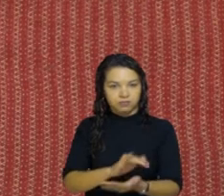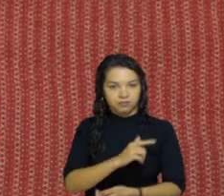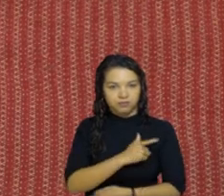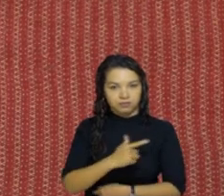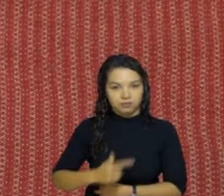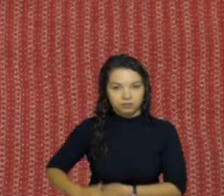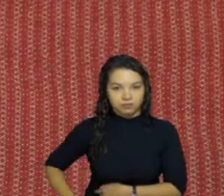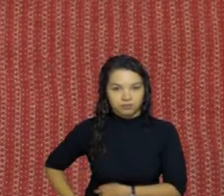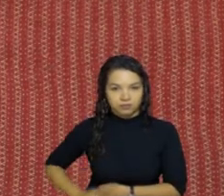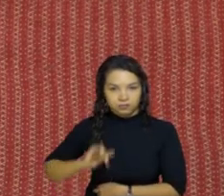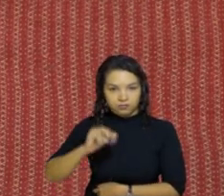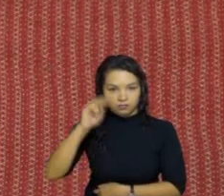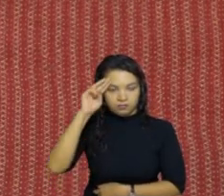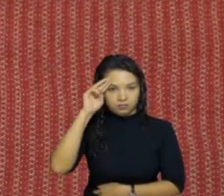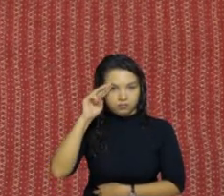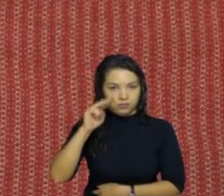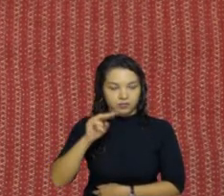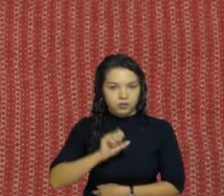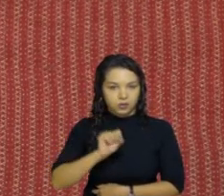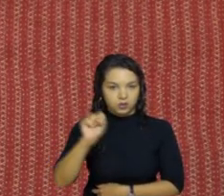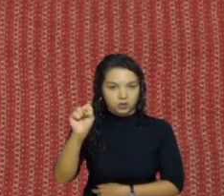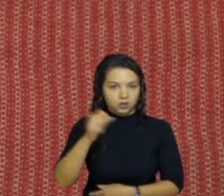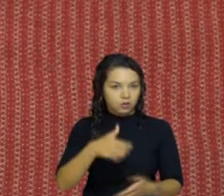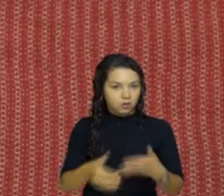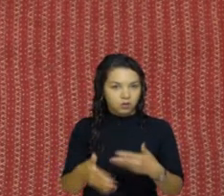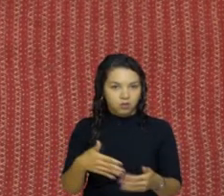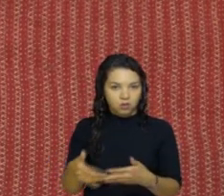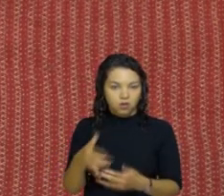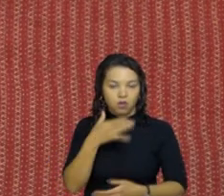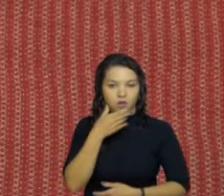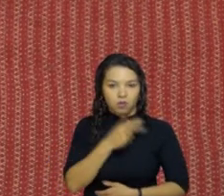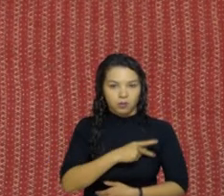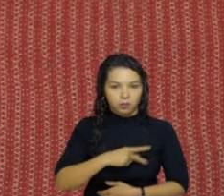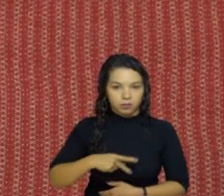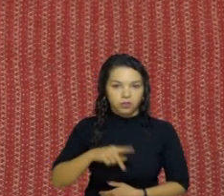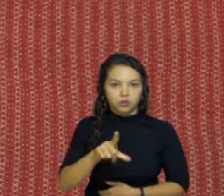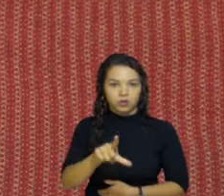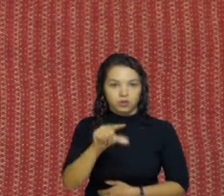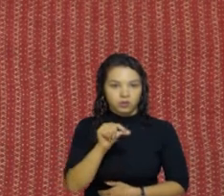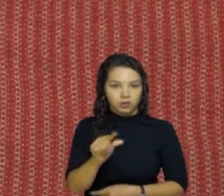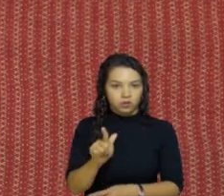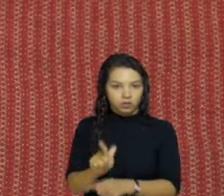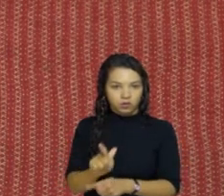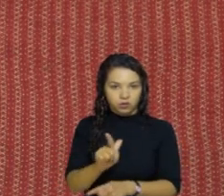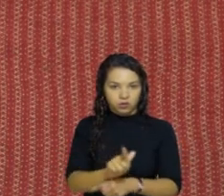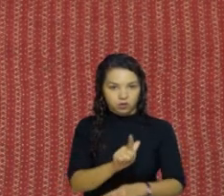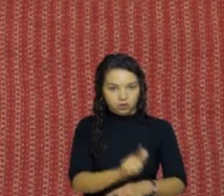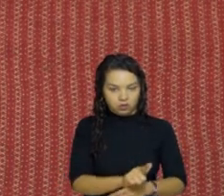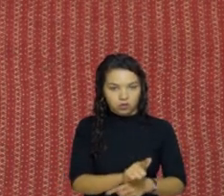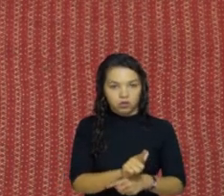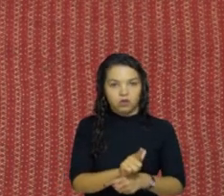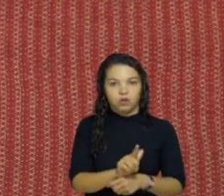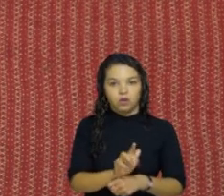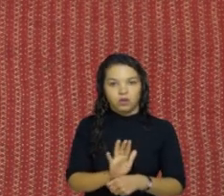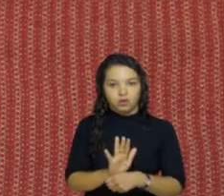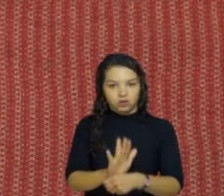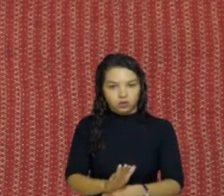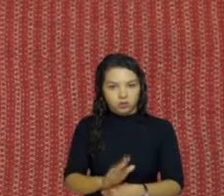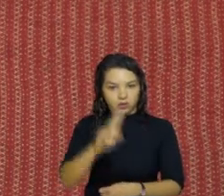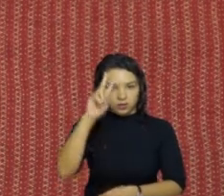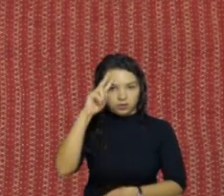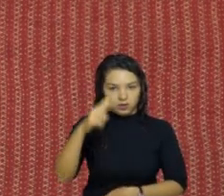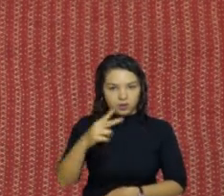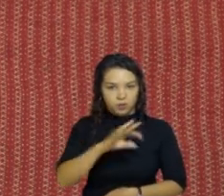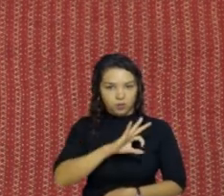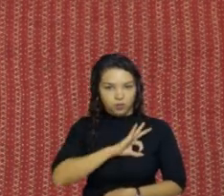de qualquer homem público, gestor, é escolher gestores que dão resultado. E a Polícia Civil